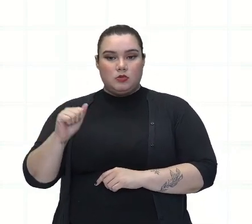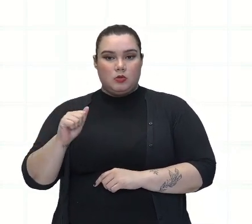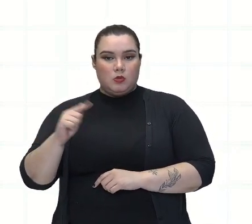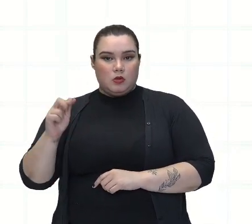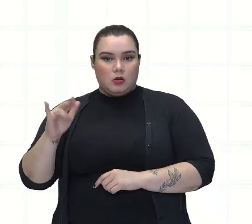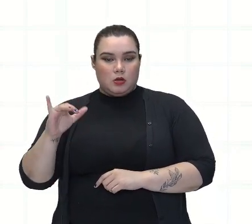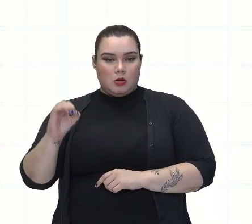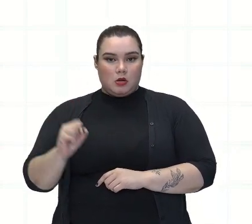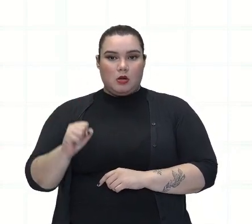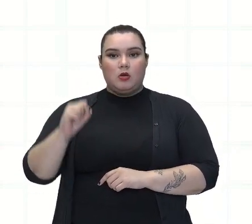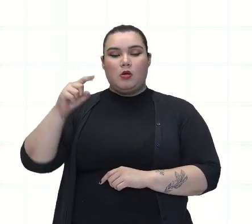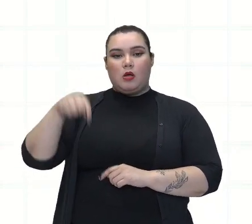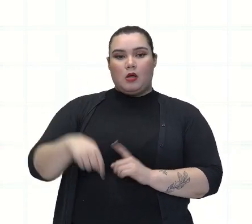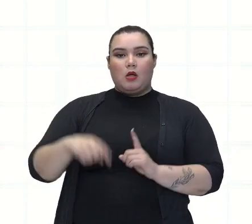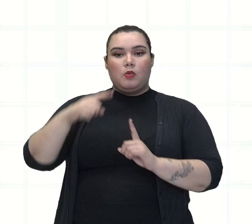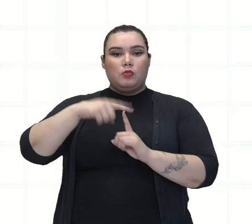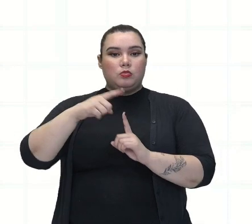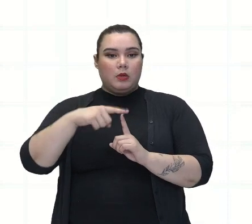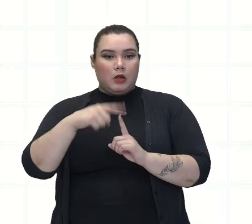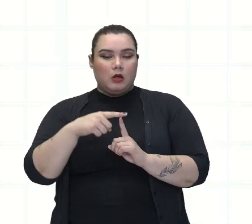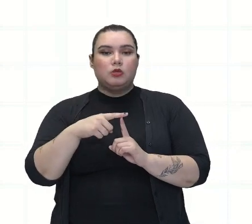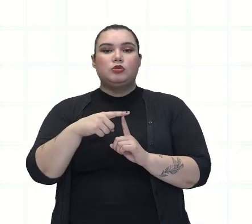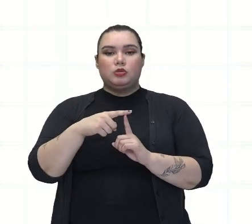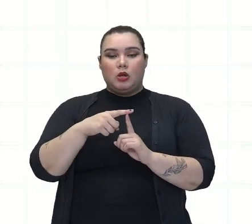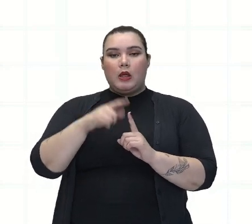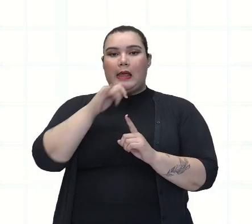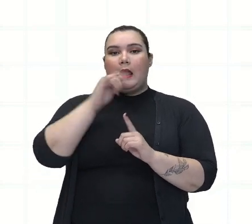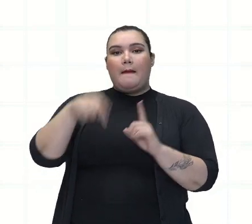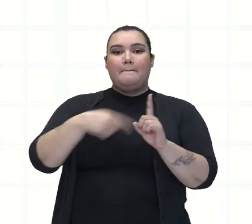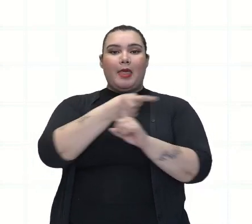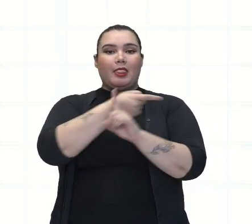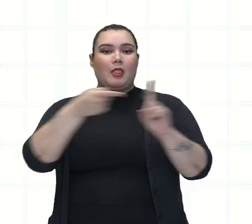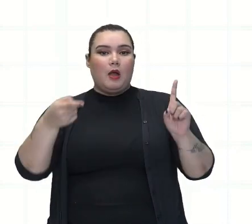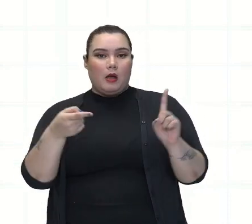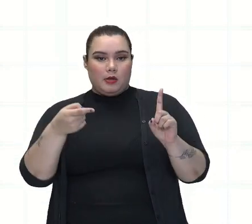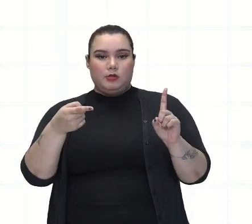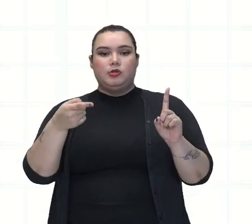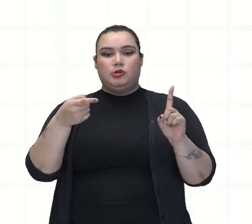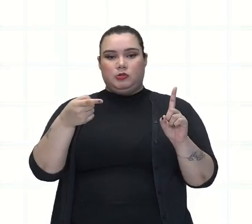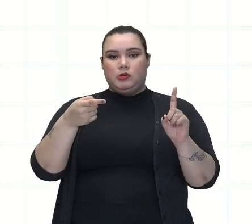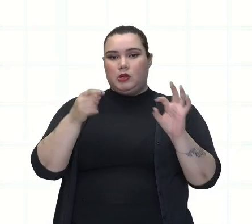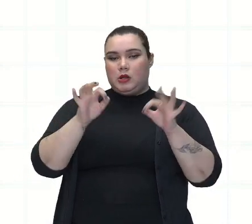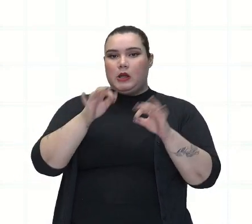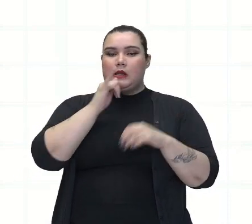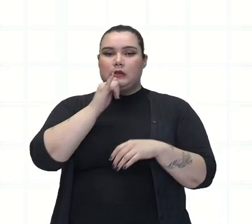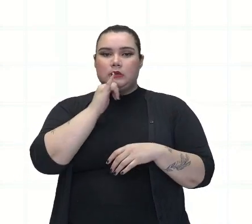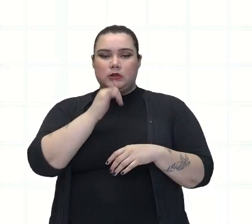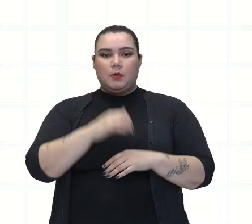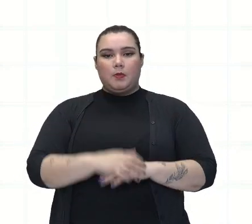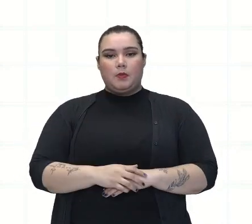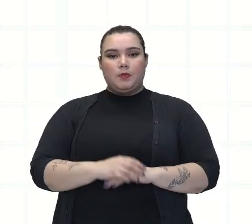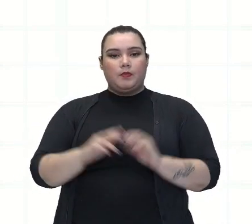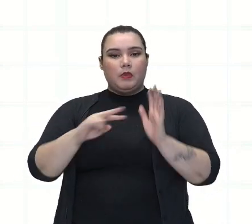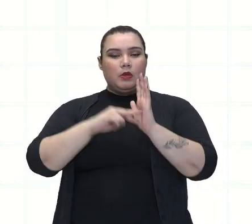indicar parte de um inteiro, ou seja, a divisão